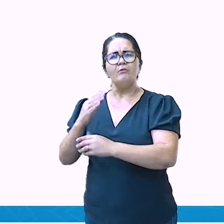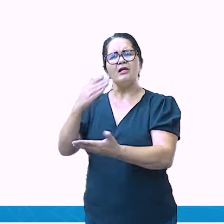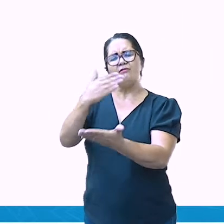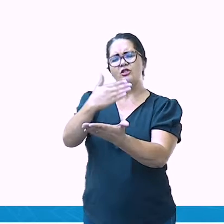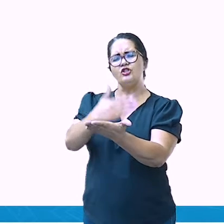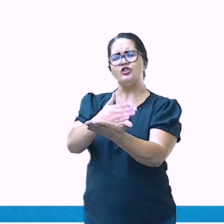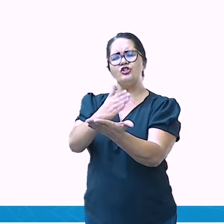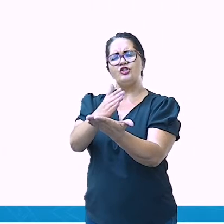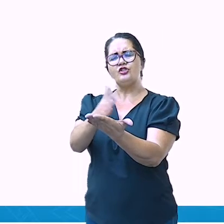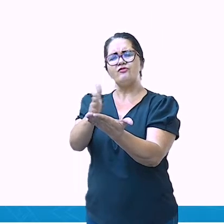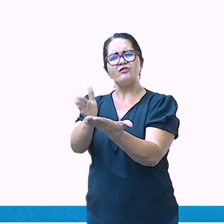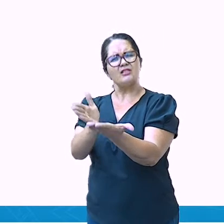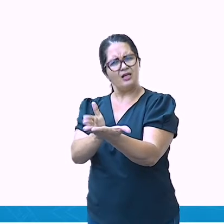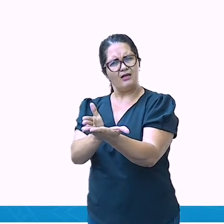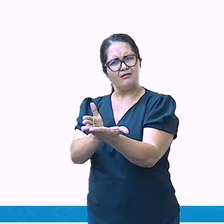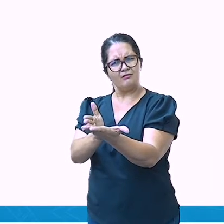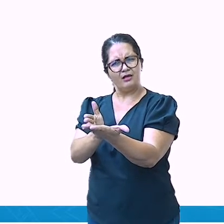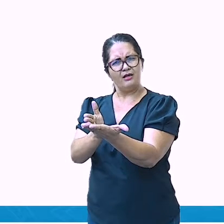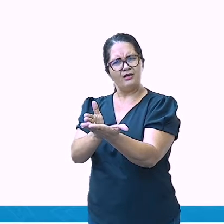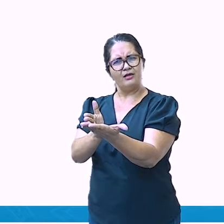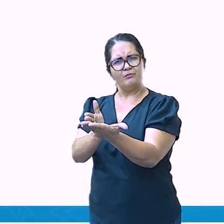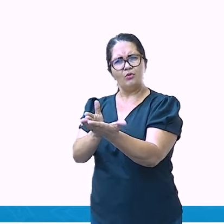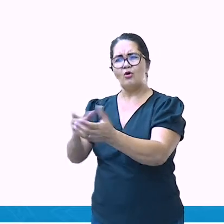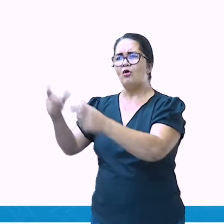que é regionalizar.